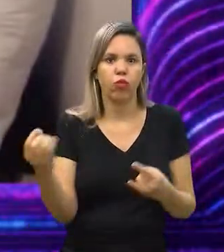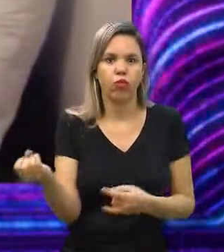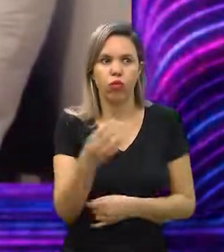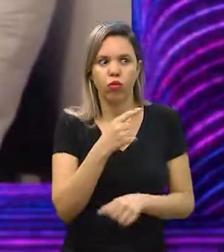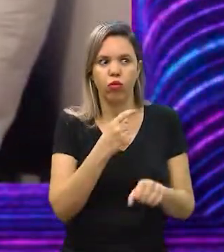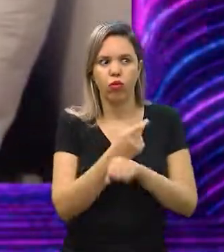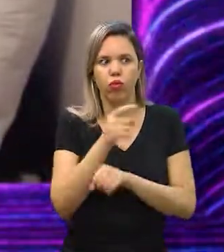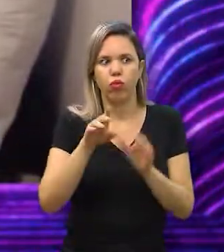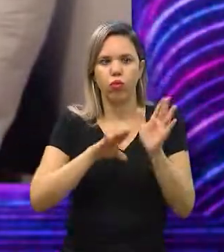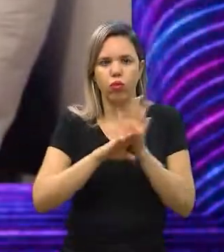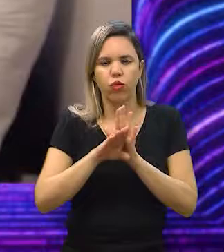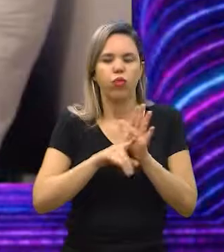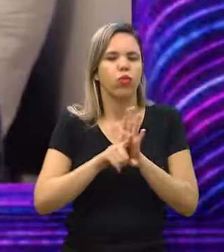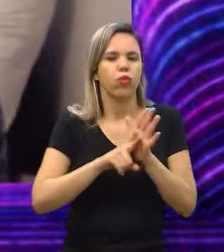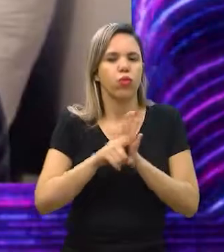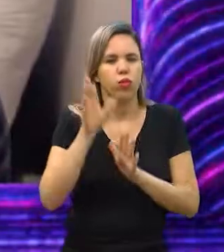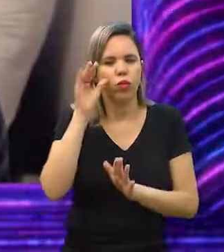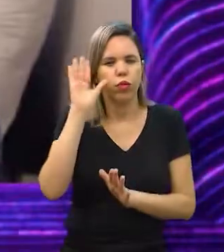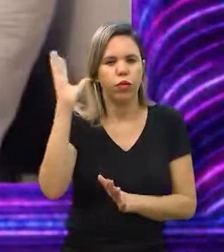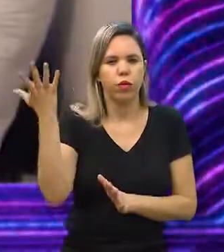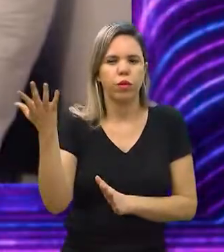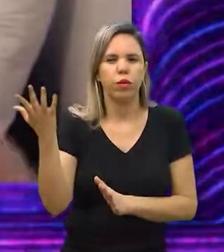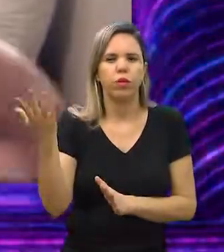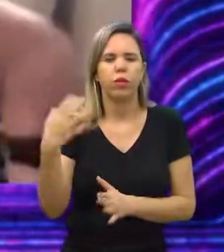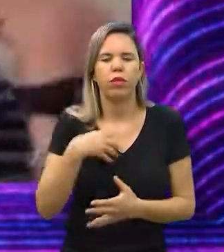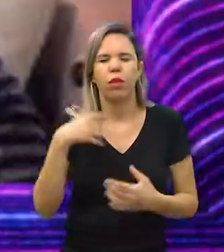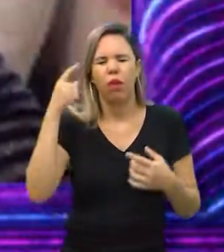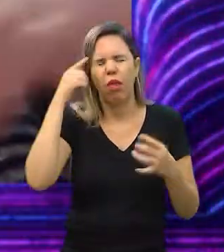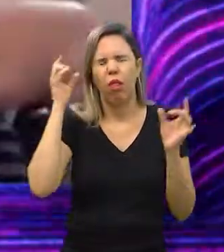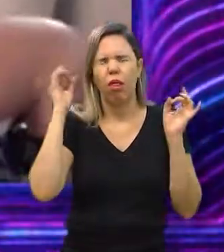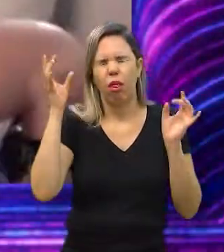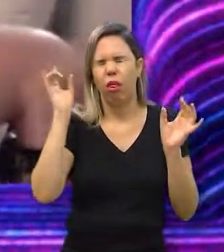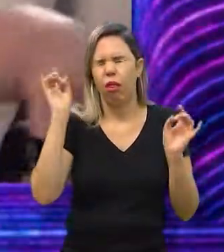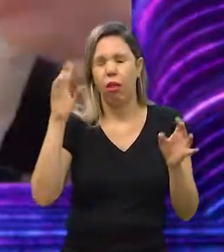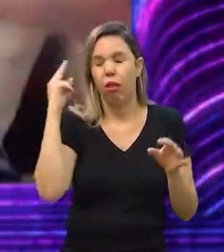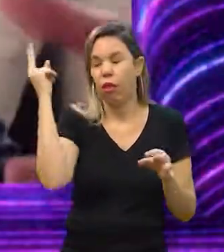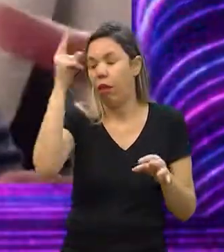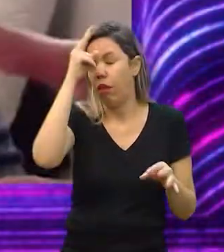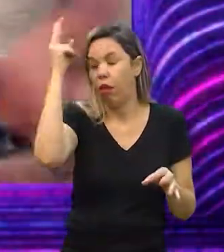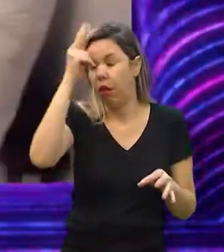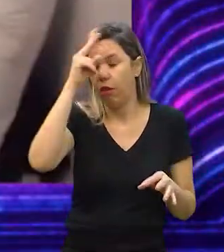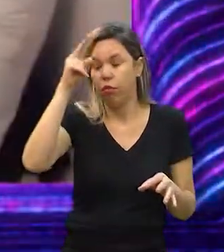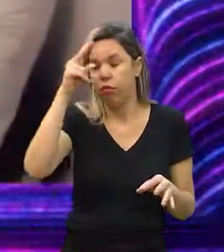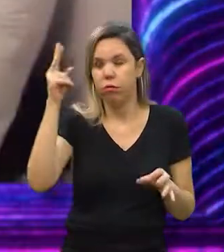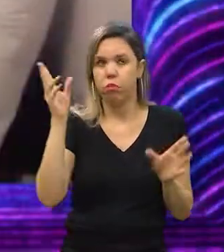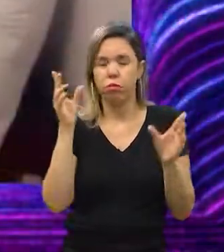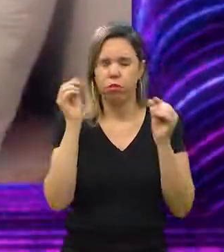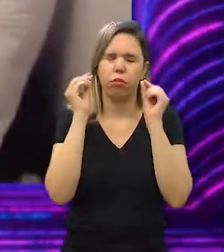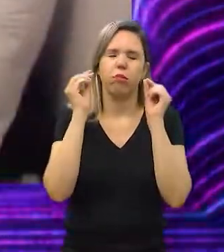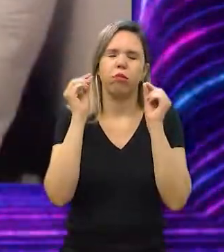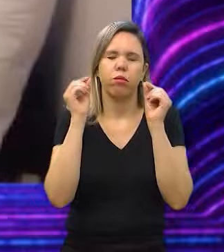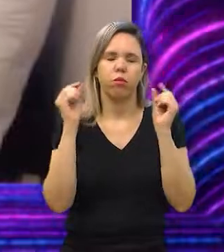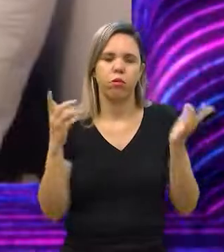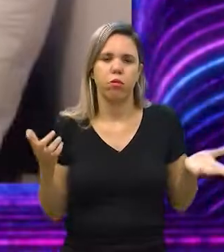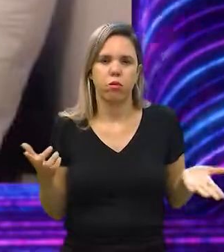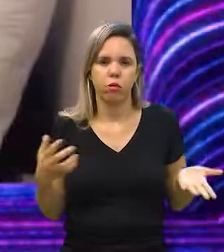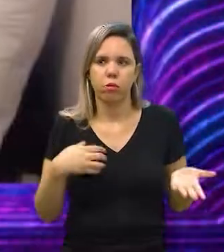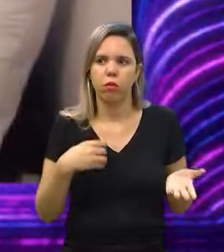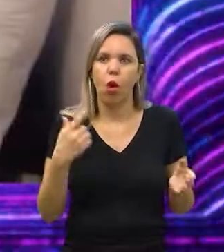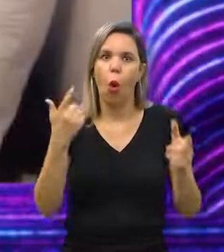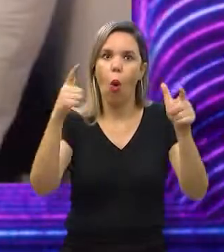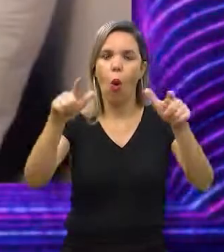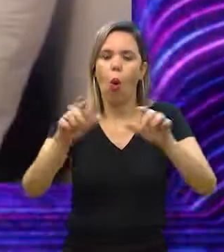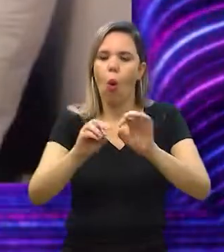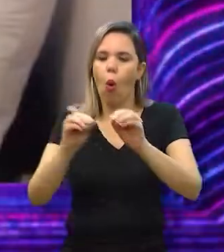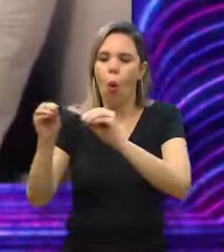pela essa nova descoberta do que está acontecendo. Ele começa a sentir uma dor de cabeça, fica tonto, e quando ele fecha os olhos, ele